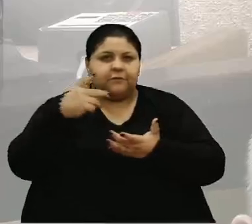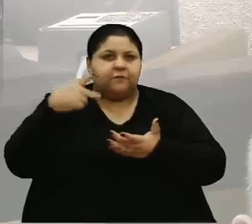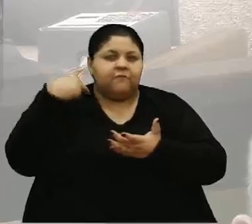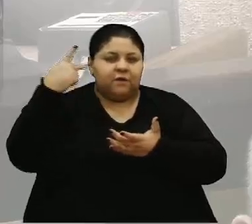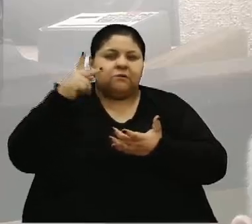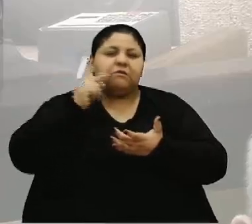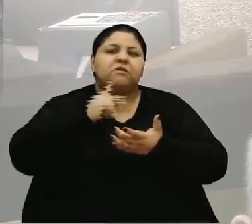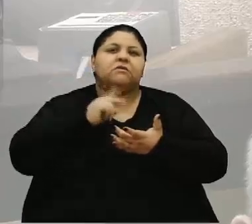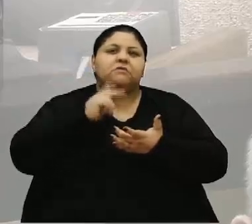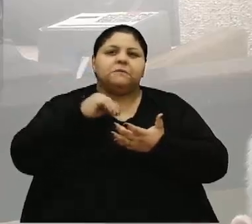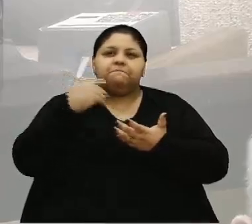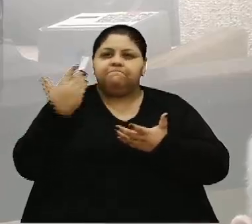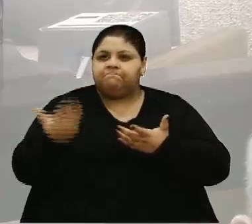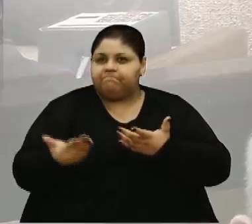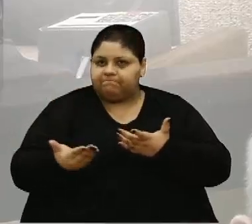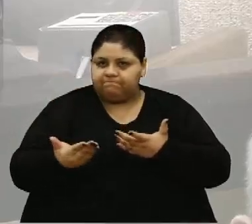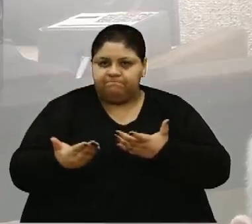Oliveira,